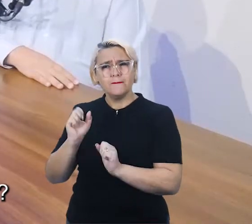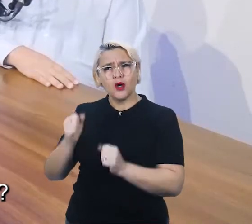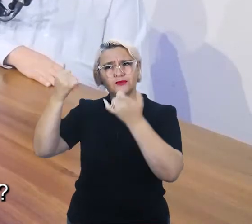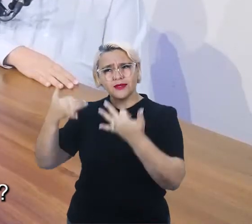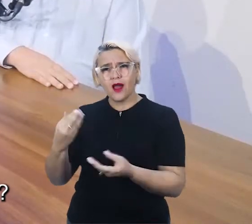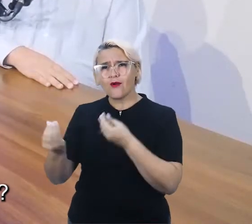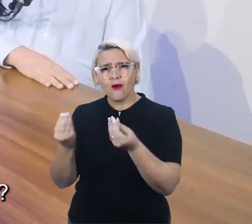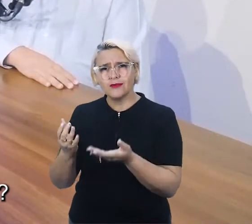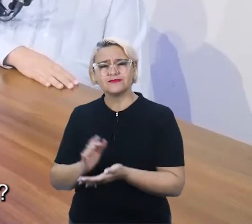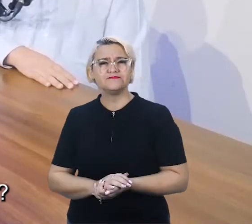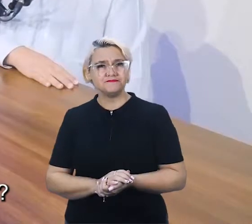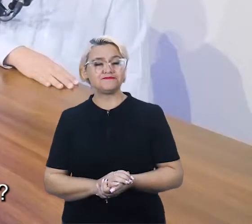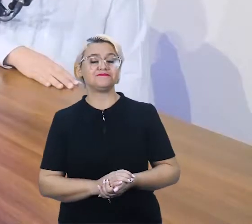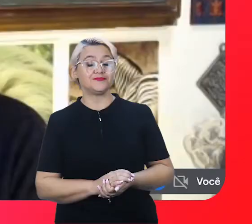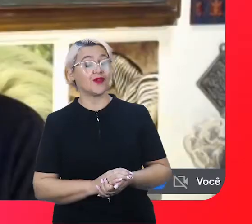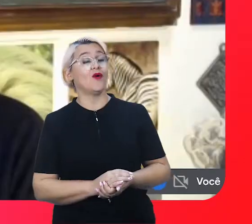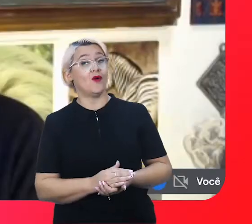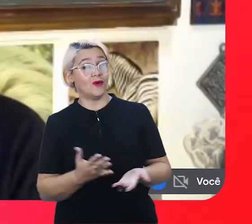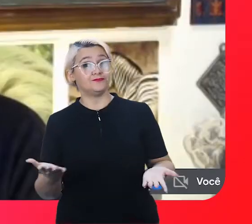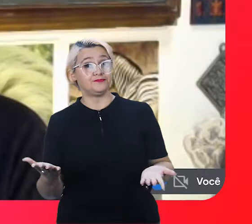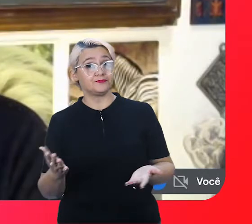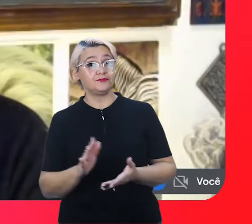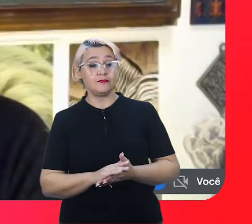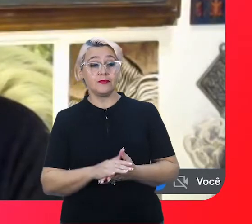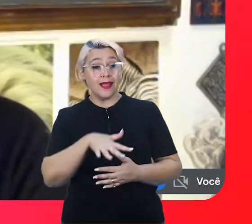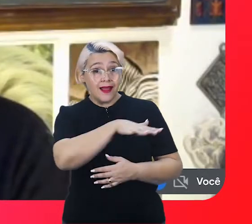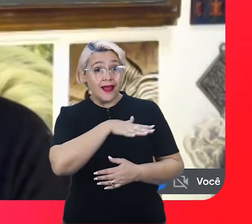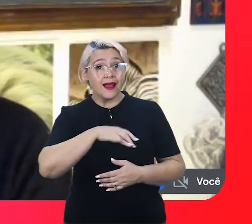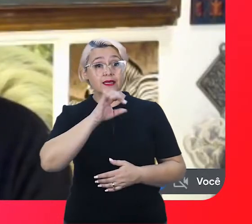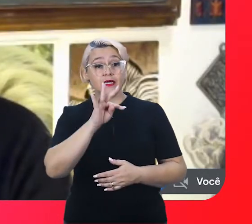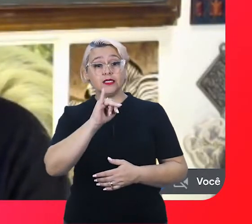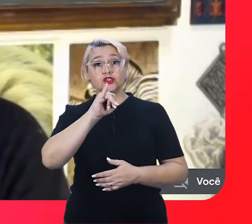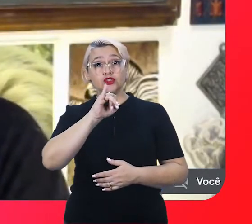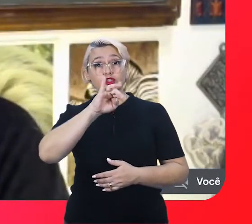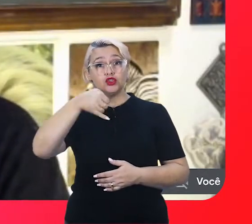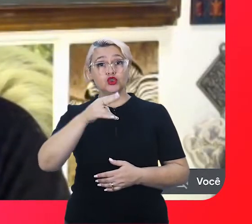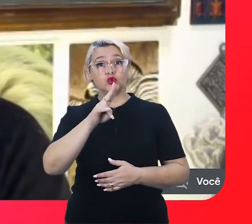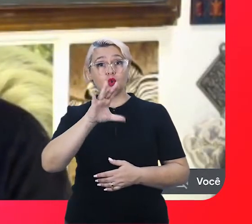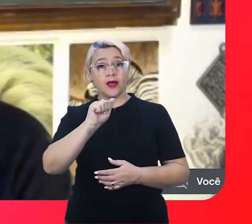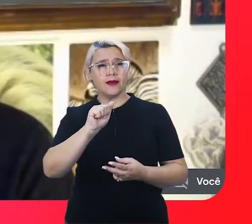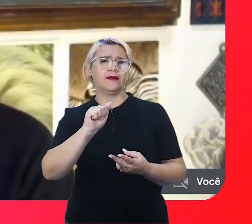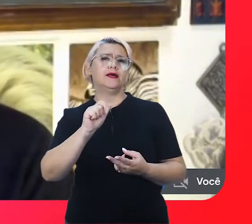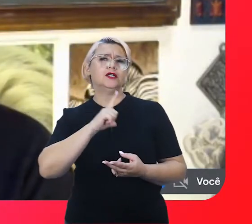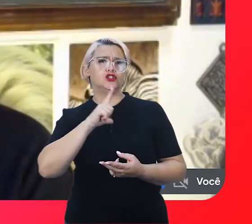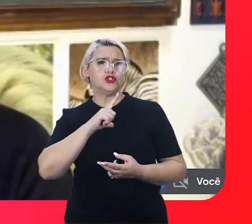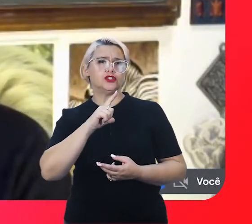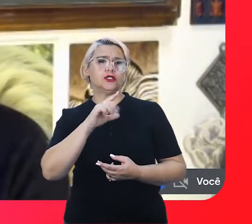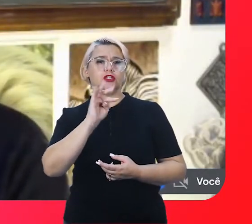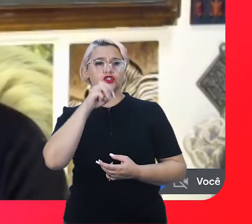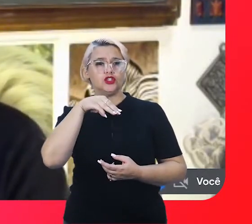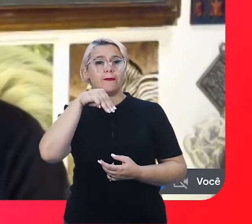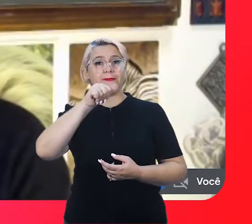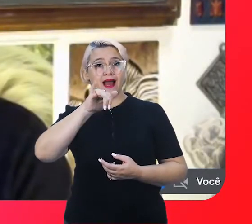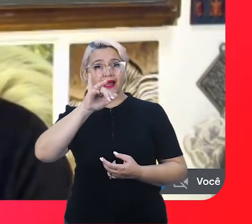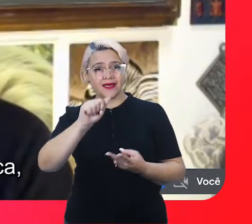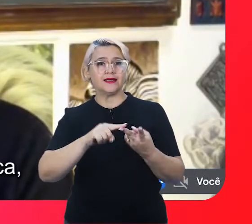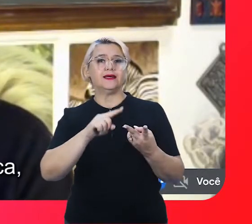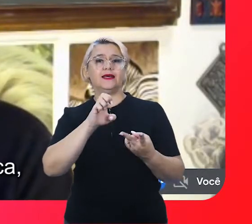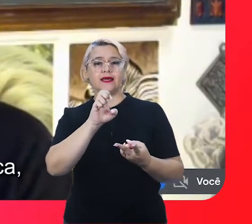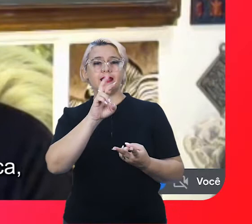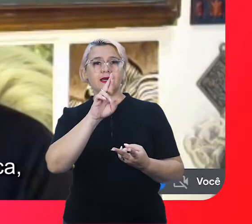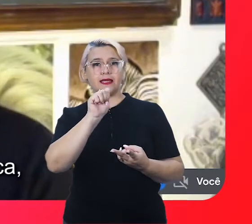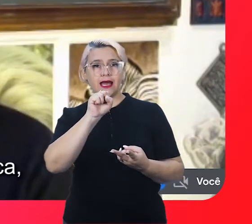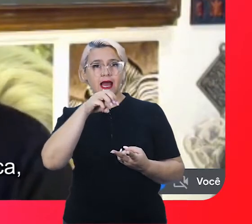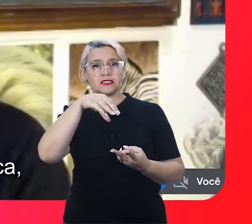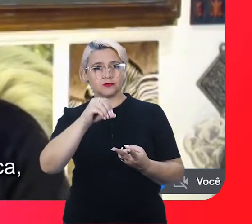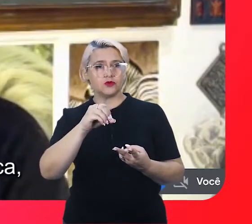coisa? Olha, eu na Tijuca, o Tim Maia era da Tijuca, o Erasmo Carlos era da Tijuca, que depois